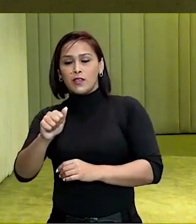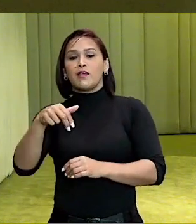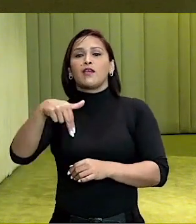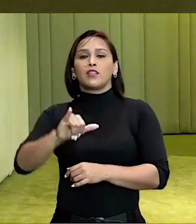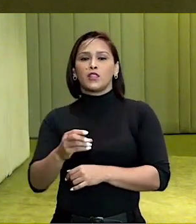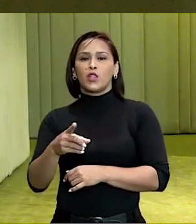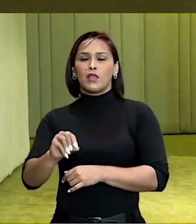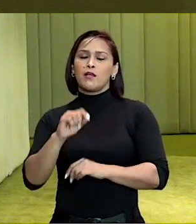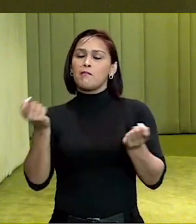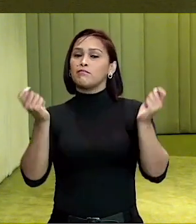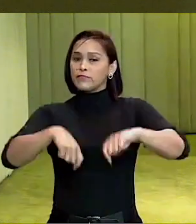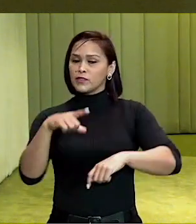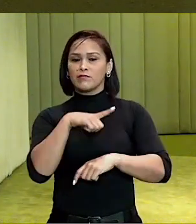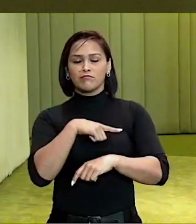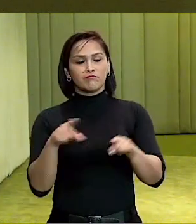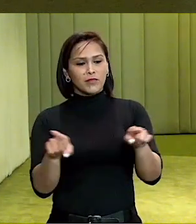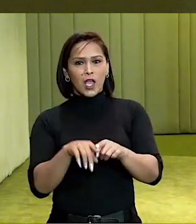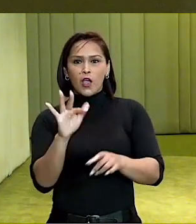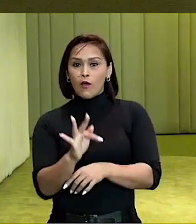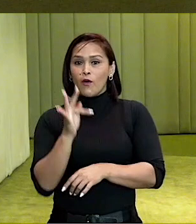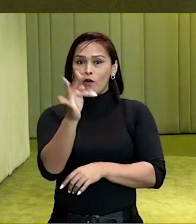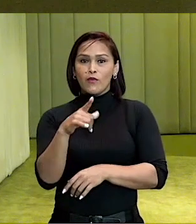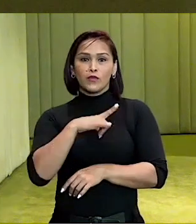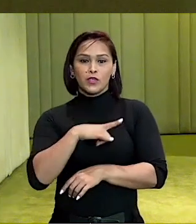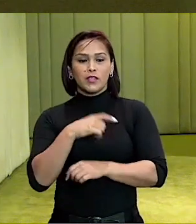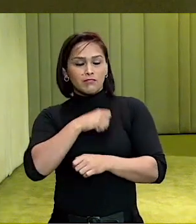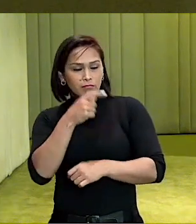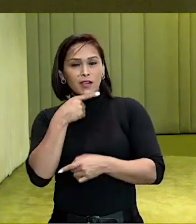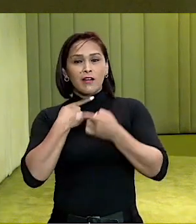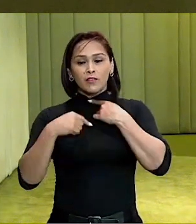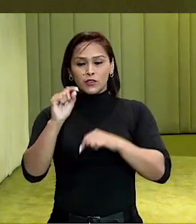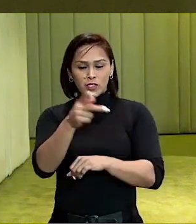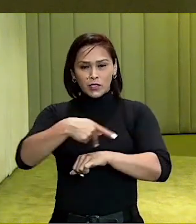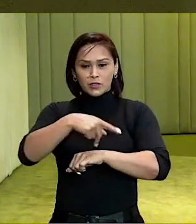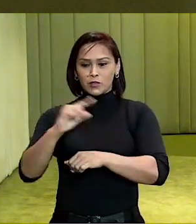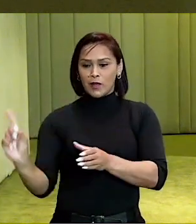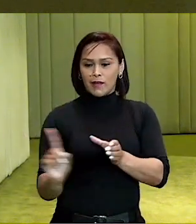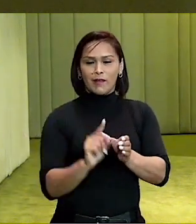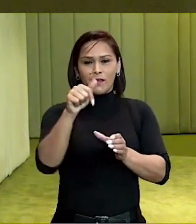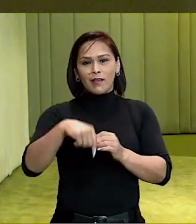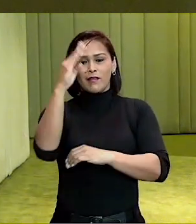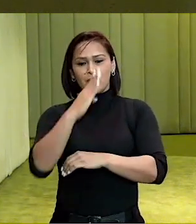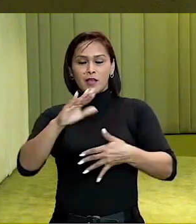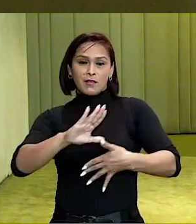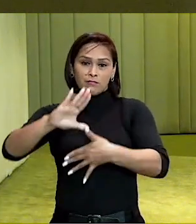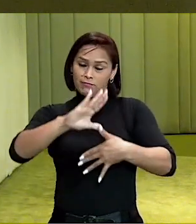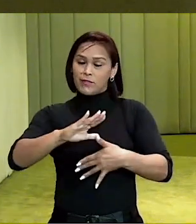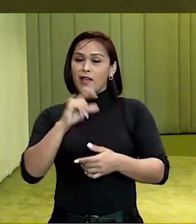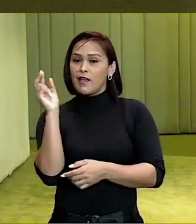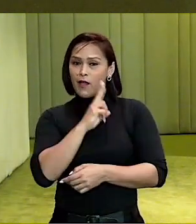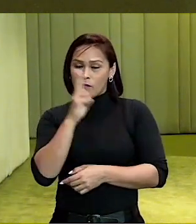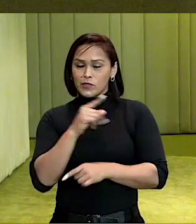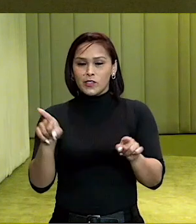são possibilidades alvissareiras que expressam o interesse dos países por nossa região. É urgente